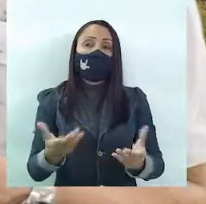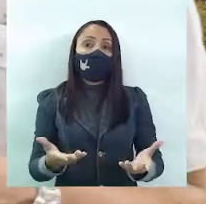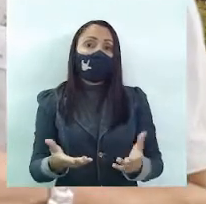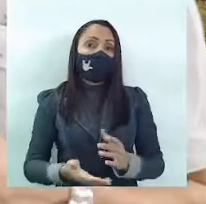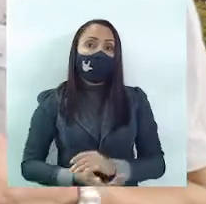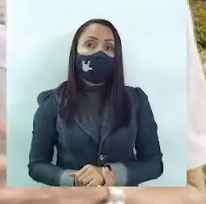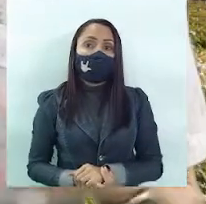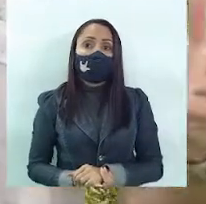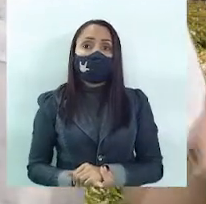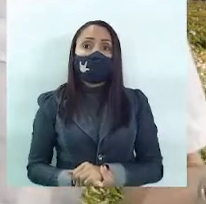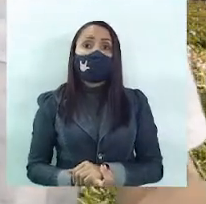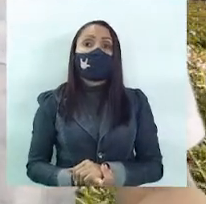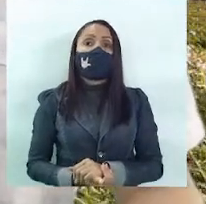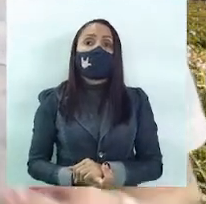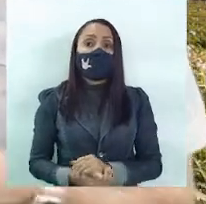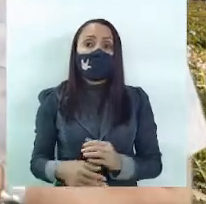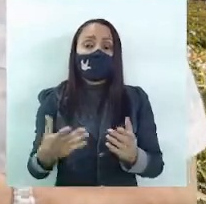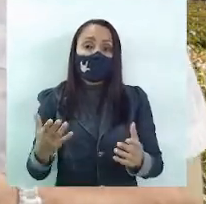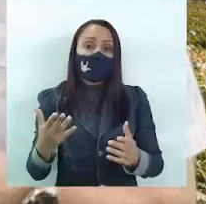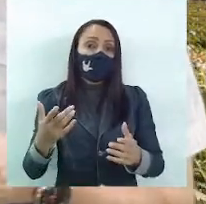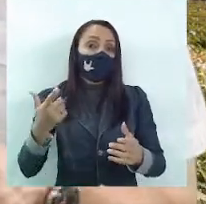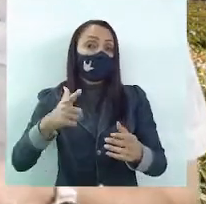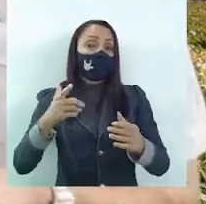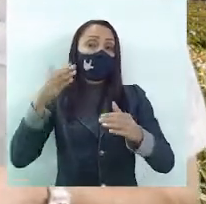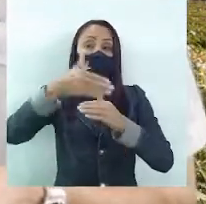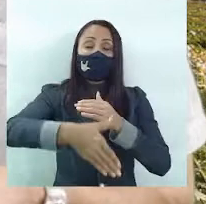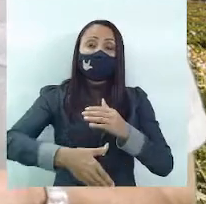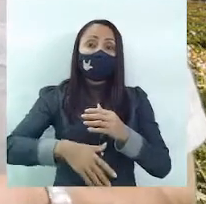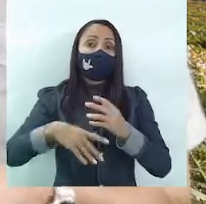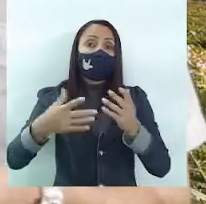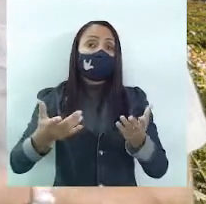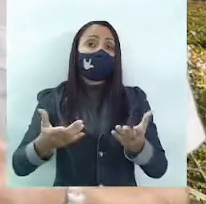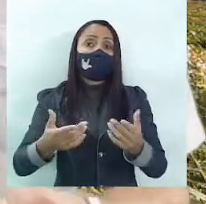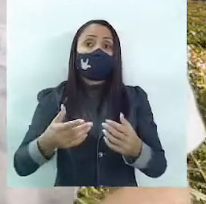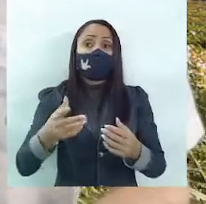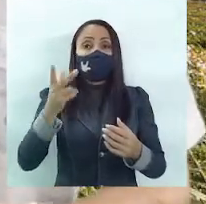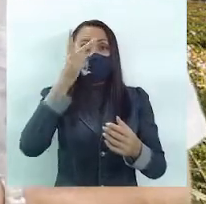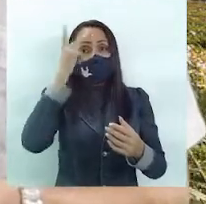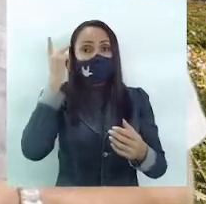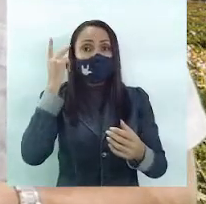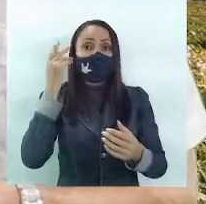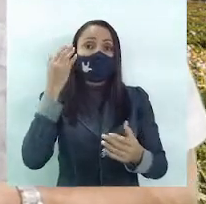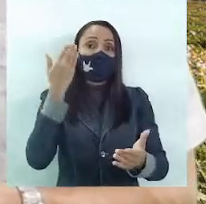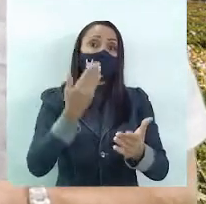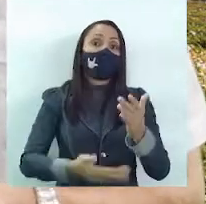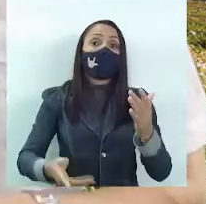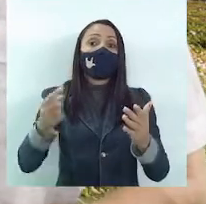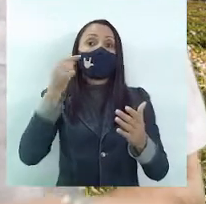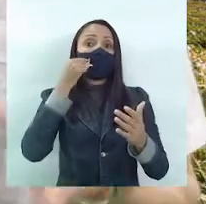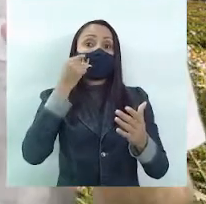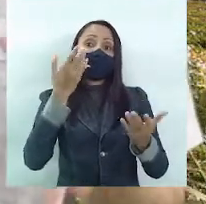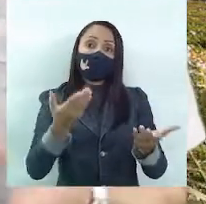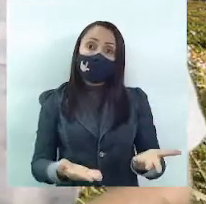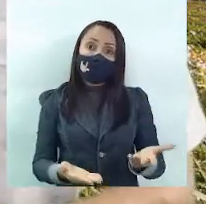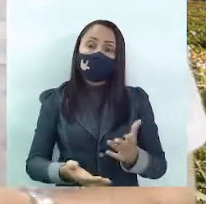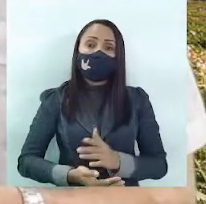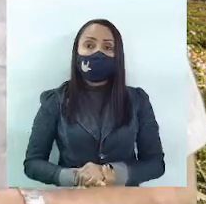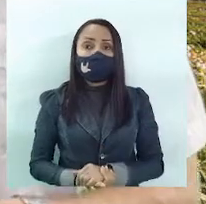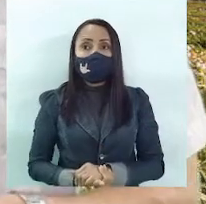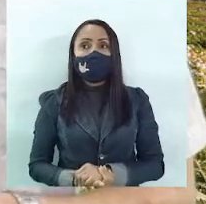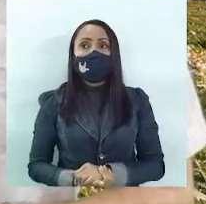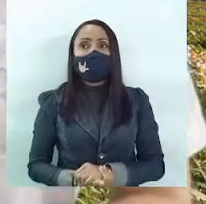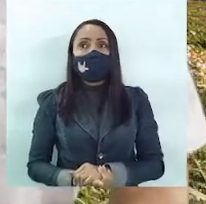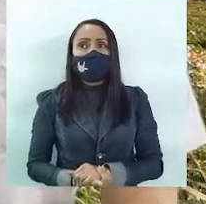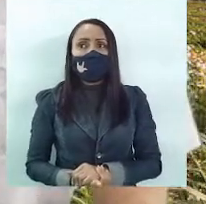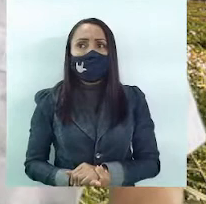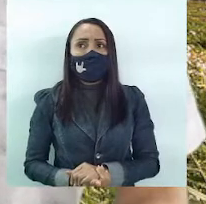não se tinha o acesso a tratamento de canal. Então, se atingisse a polpa, a pessoa perdia logo o dente. Né? E ainda escuto ainda hoje pessoas